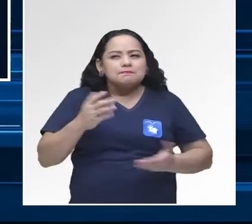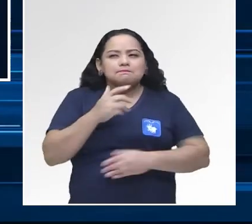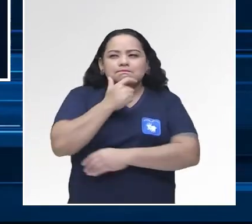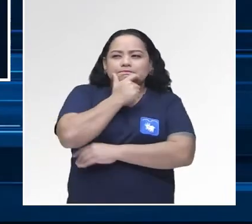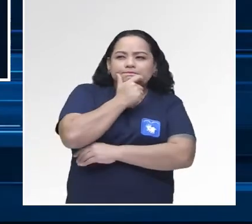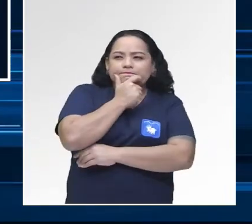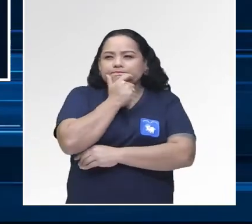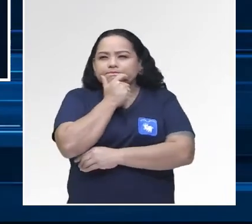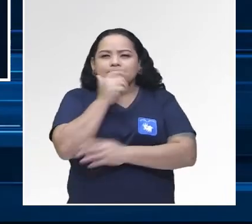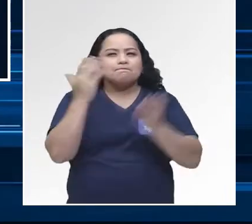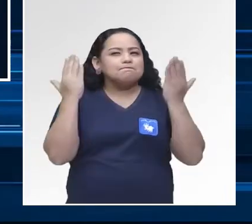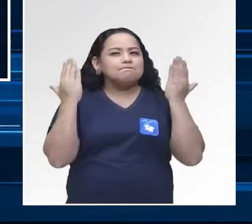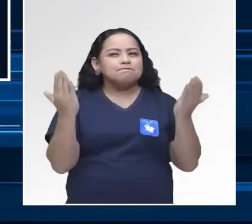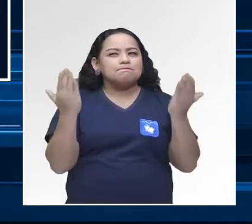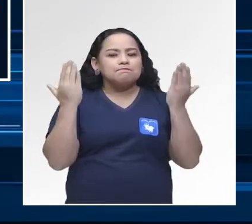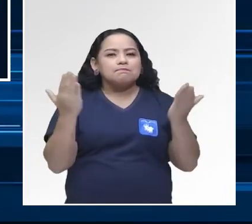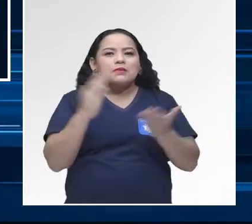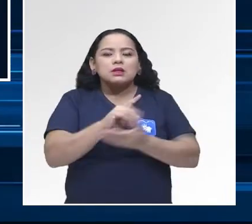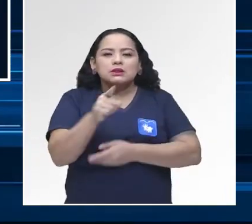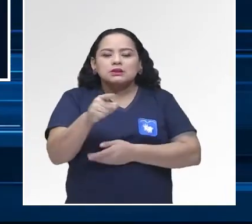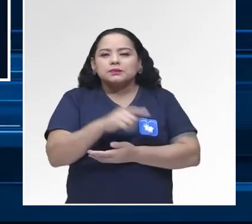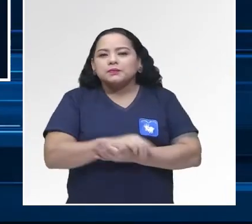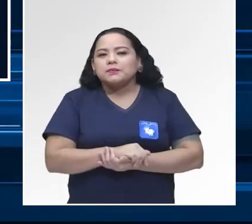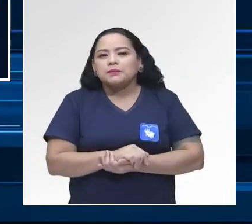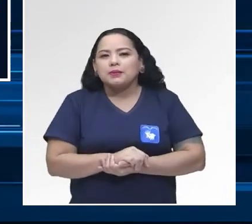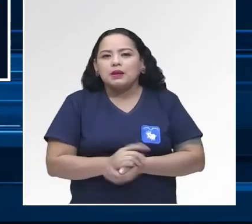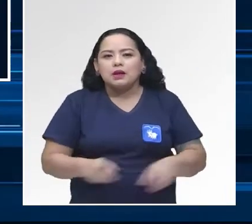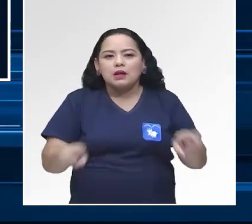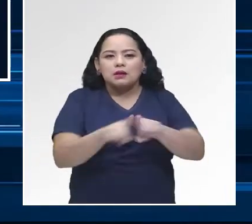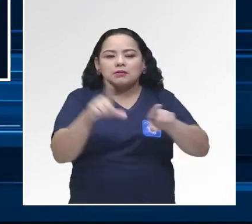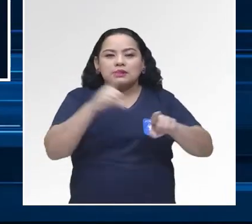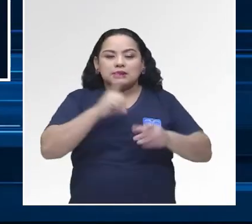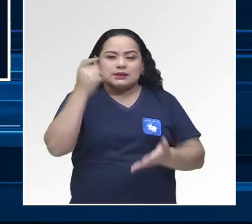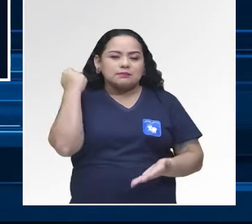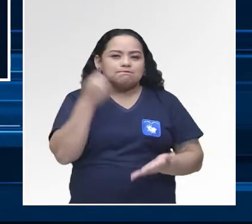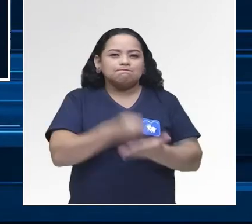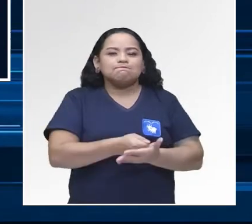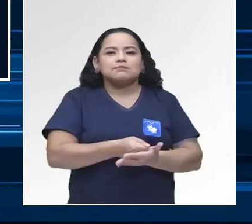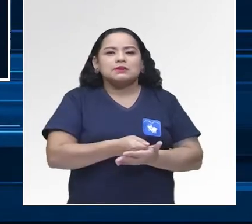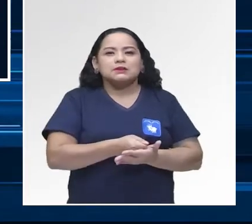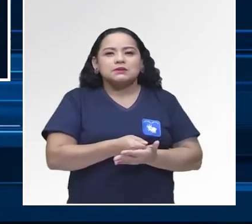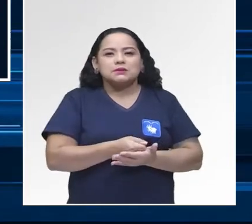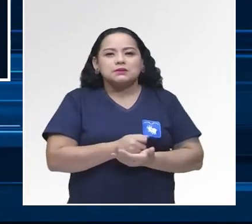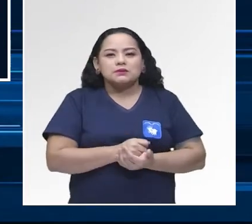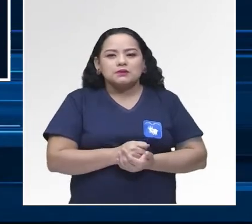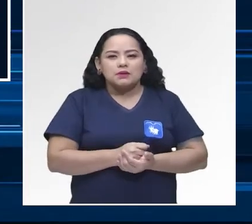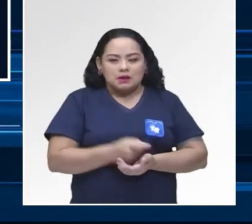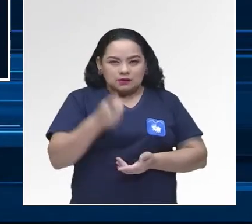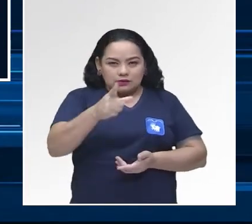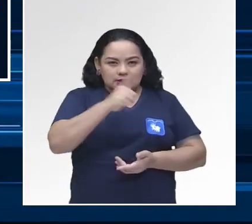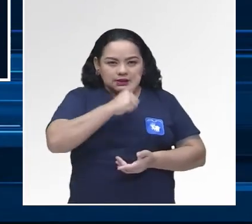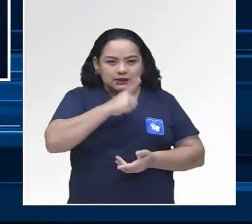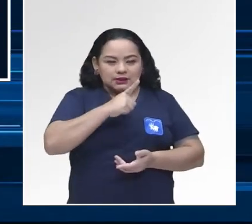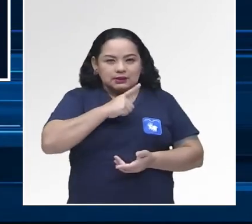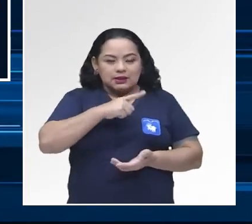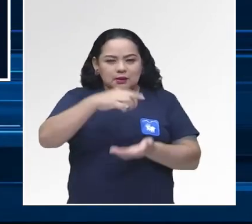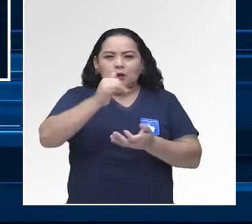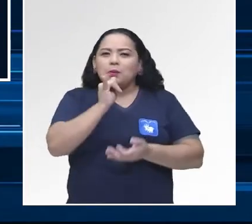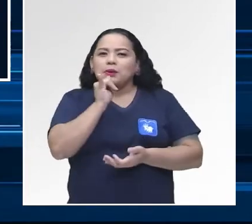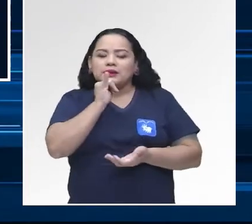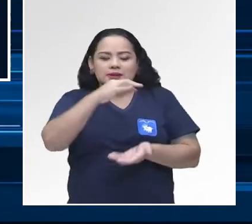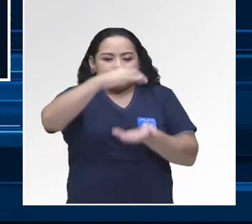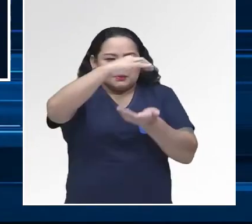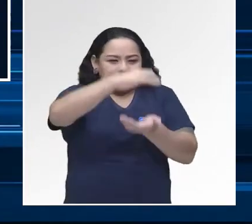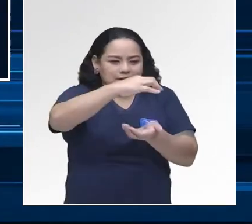né? Então, também tem essa questão do rigor. Então, além de você ter a lata com a tampa, você quer ver o que